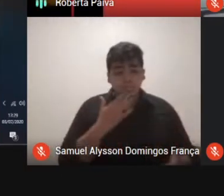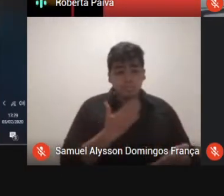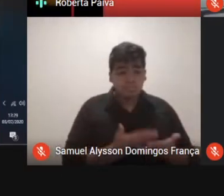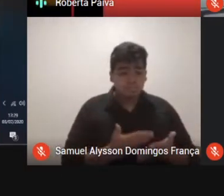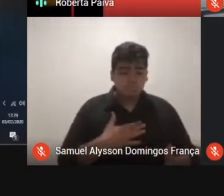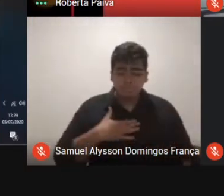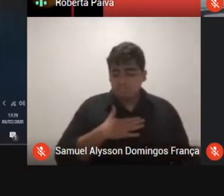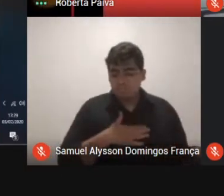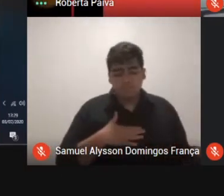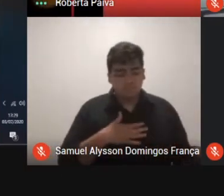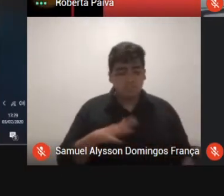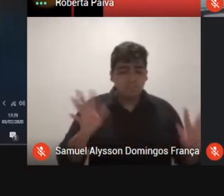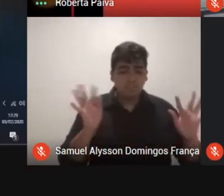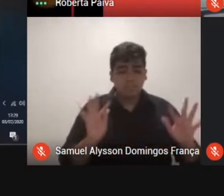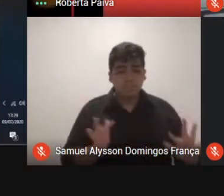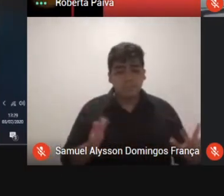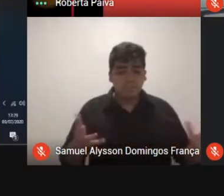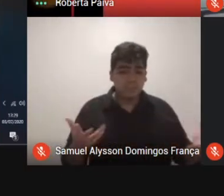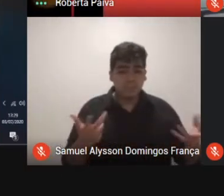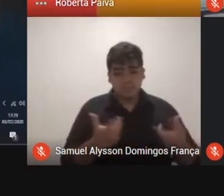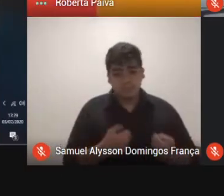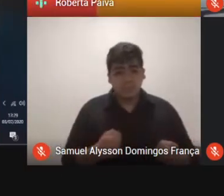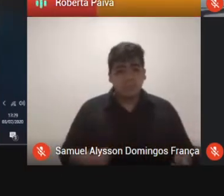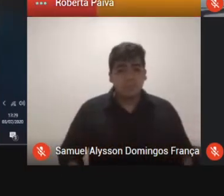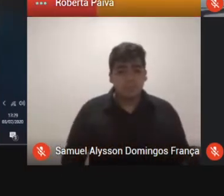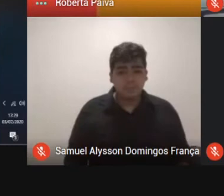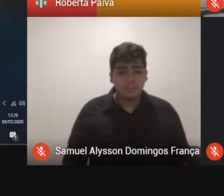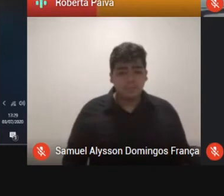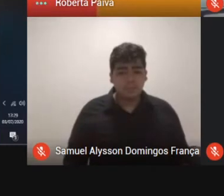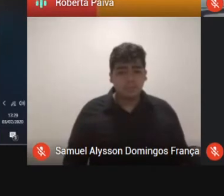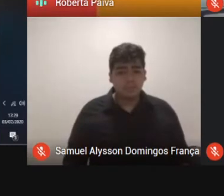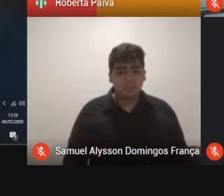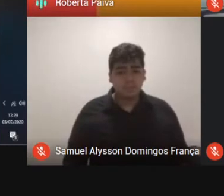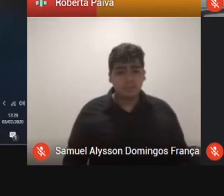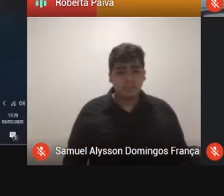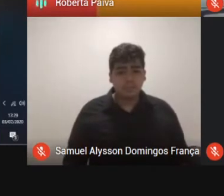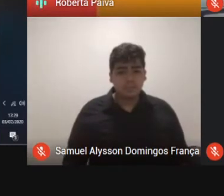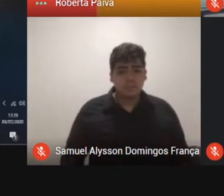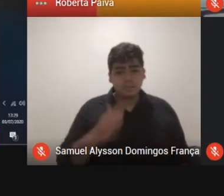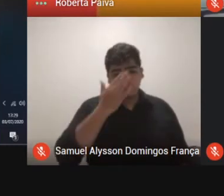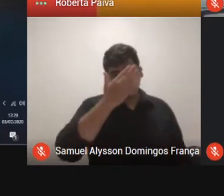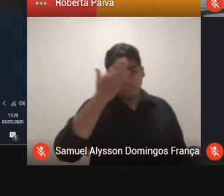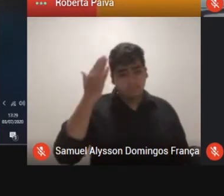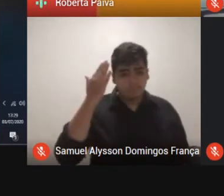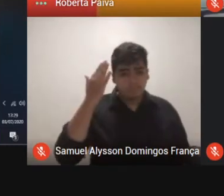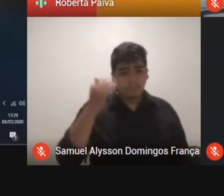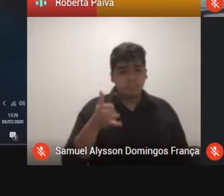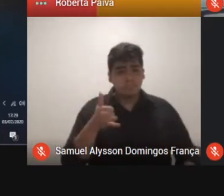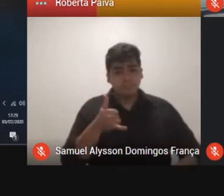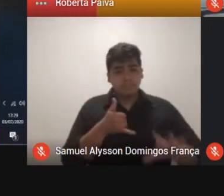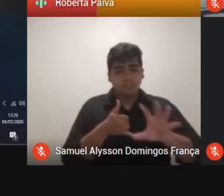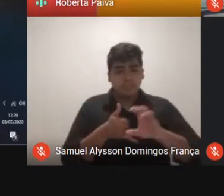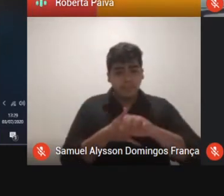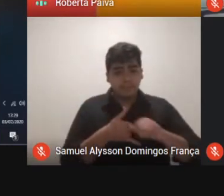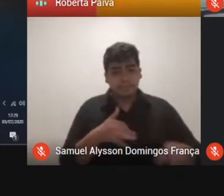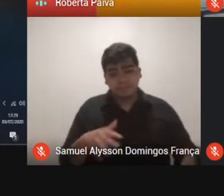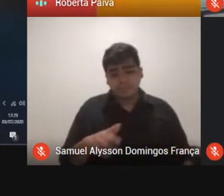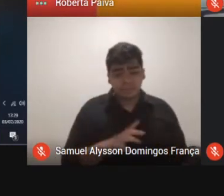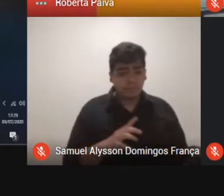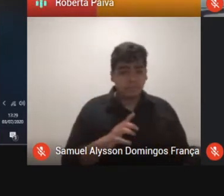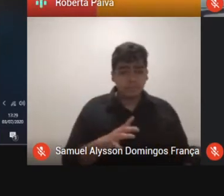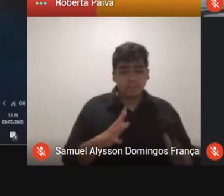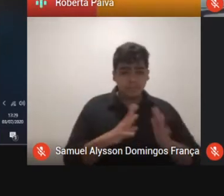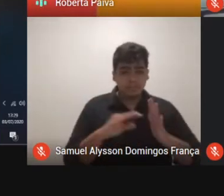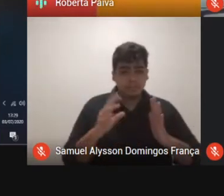ferramenta maravilhosa. Está aqui o QR Code do modelo do Parklet em realidade